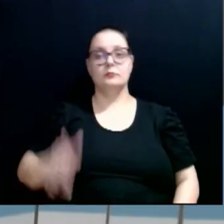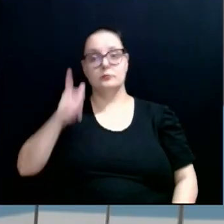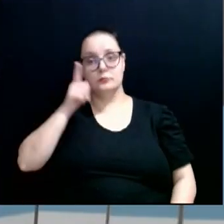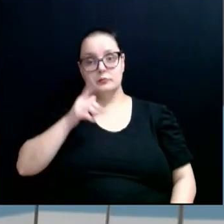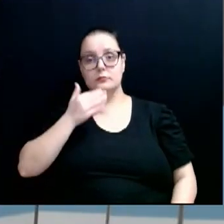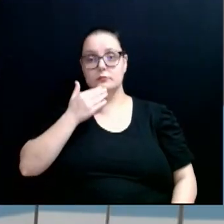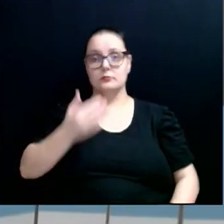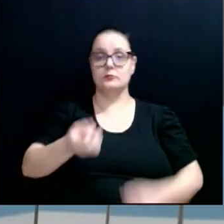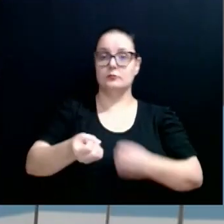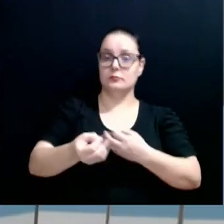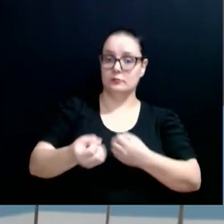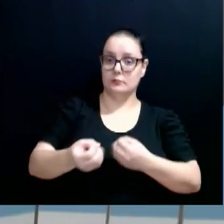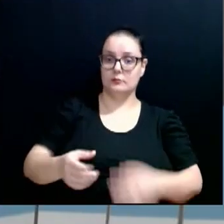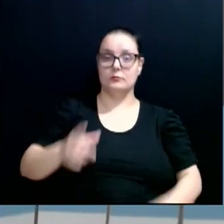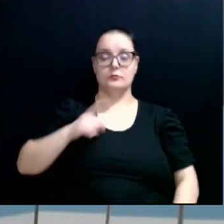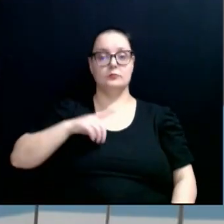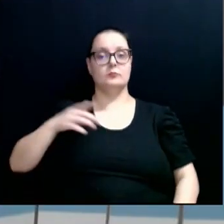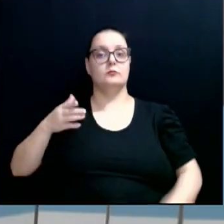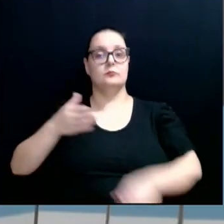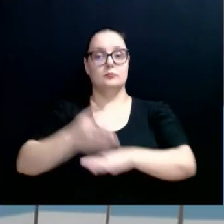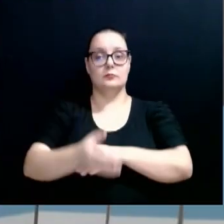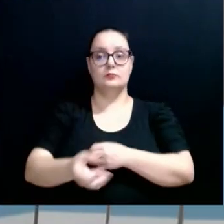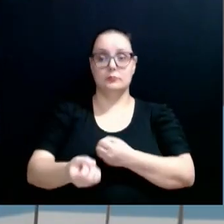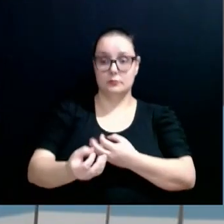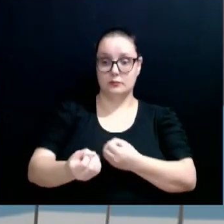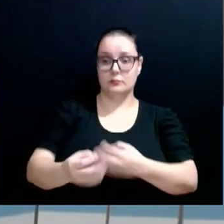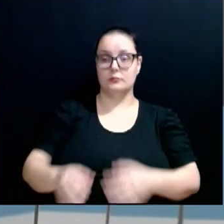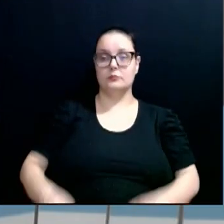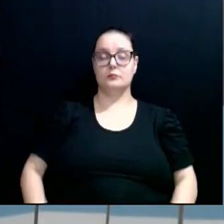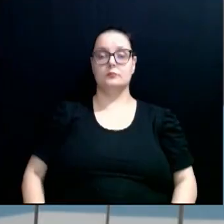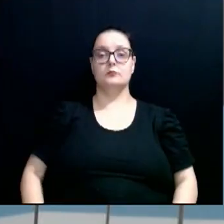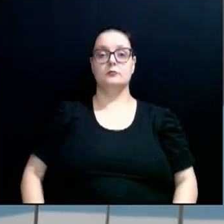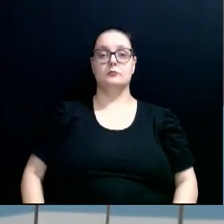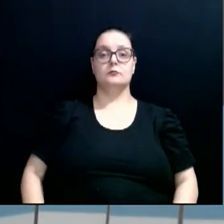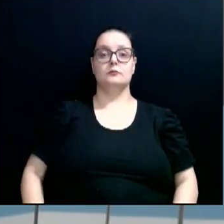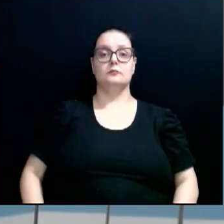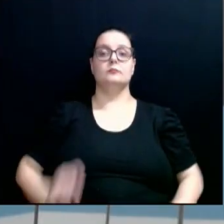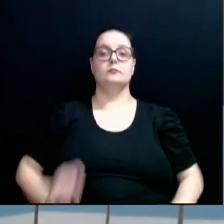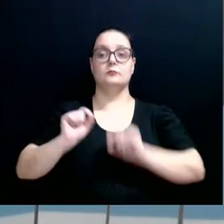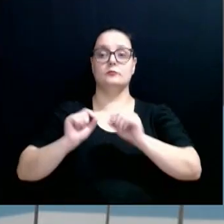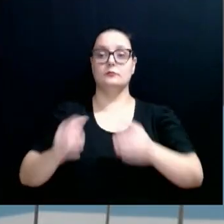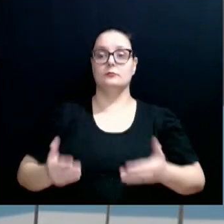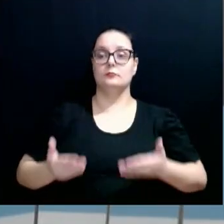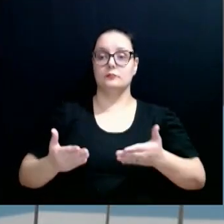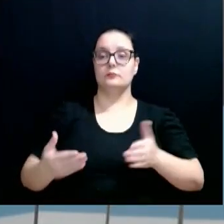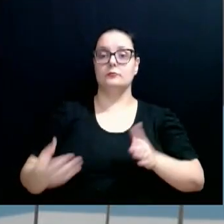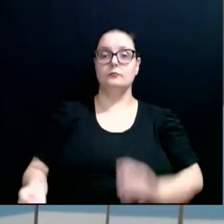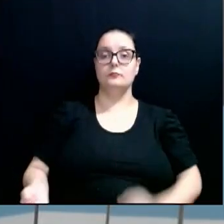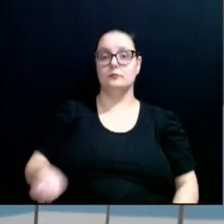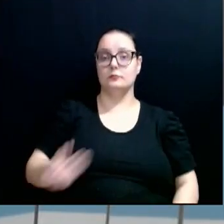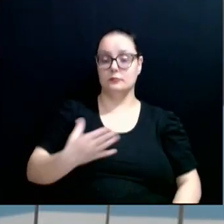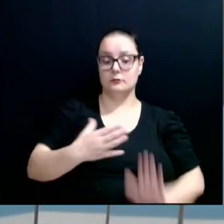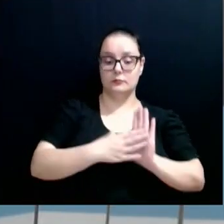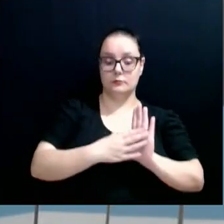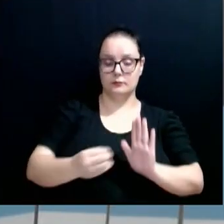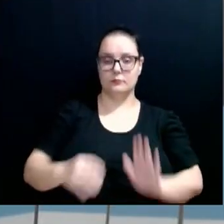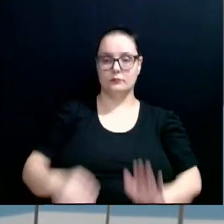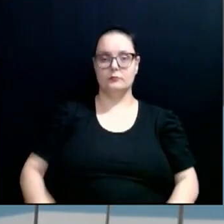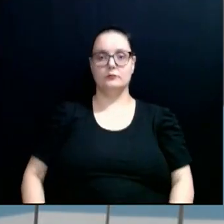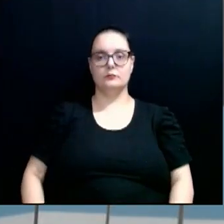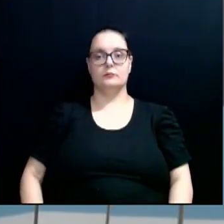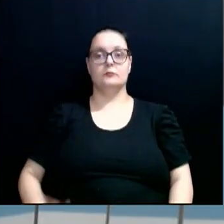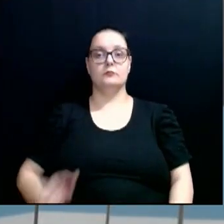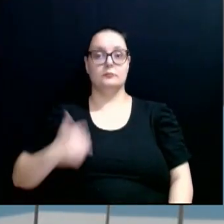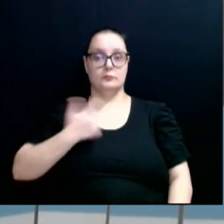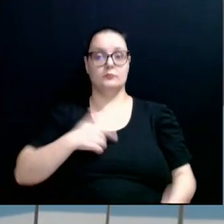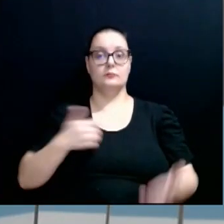ter acesso aos dados. E o que a gente está trazendo nesse novo modelo? Nós agora, né, e aí não é